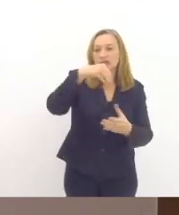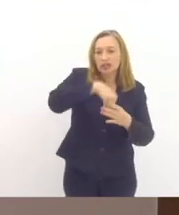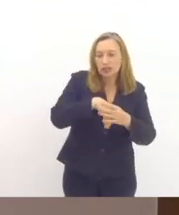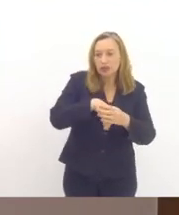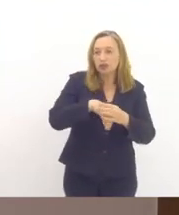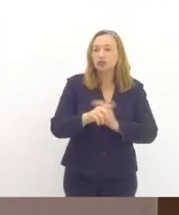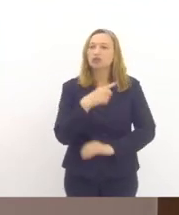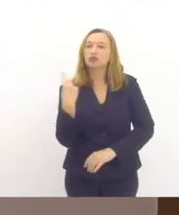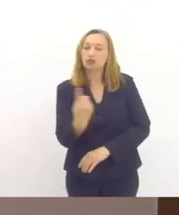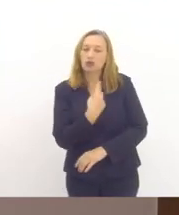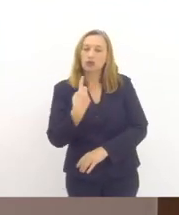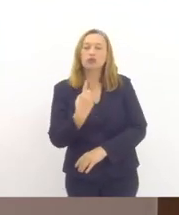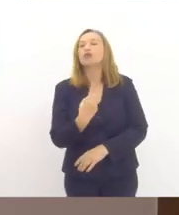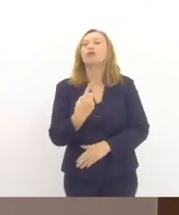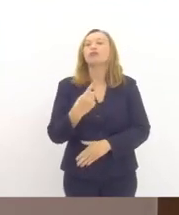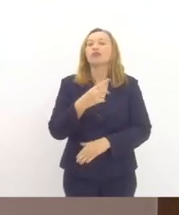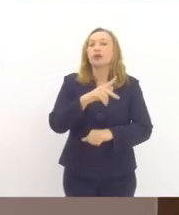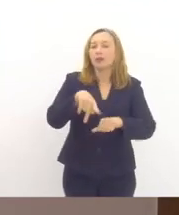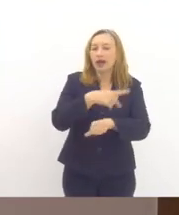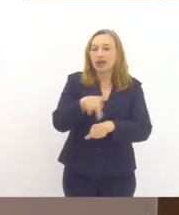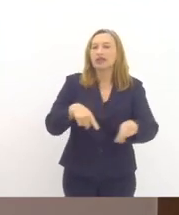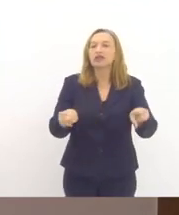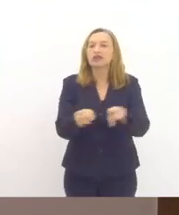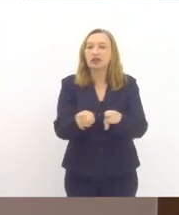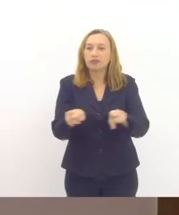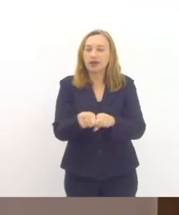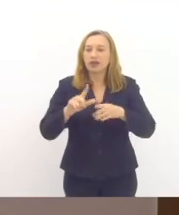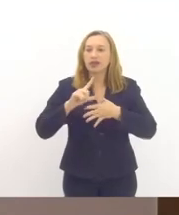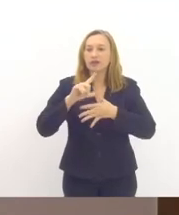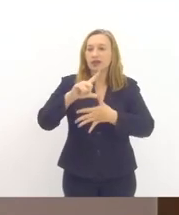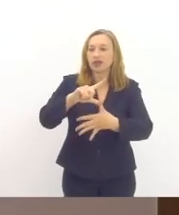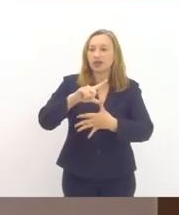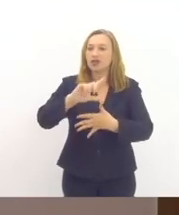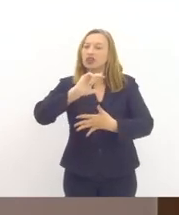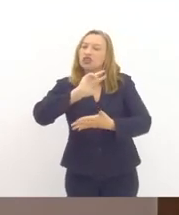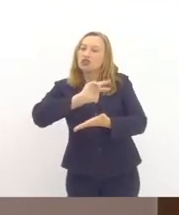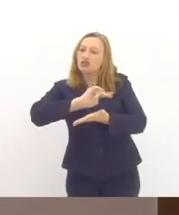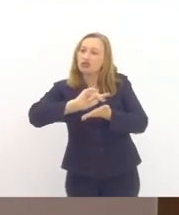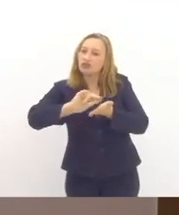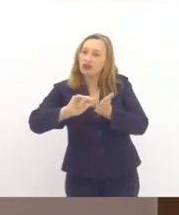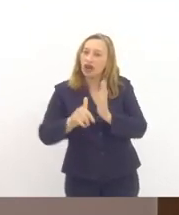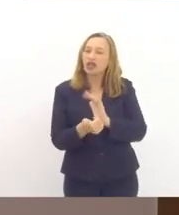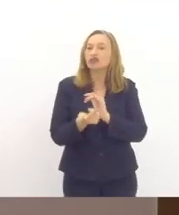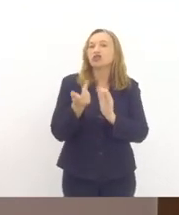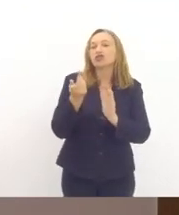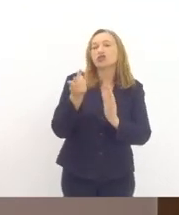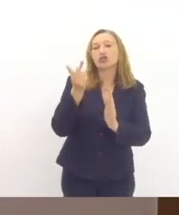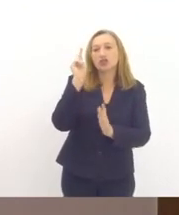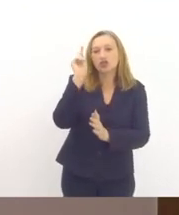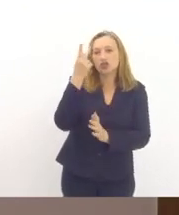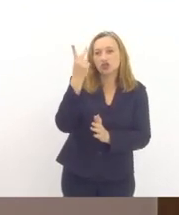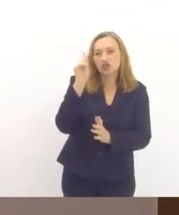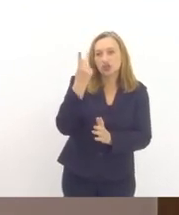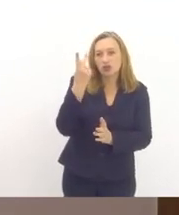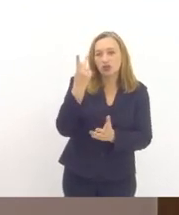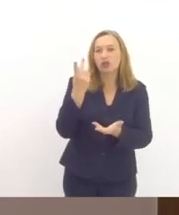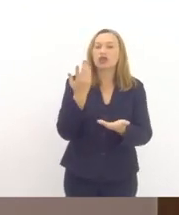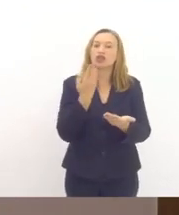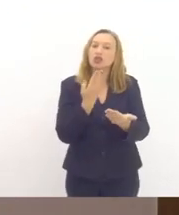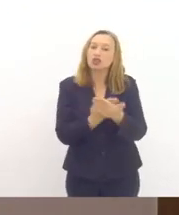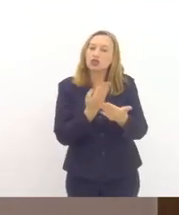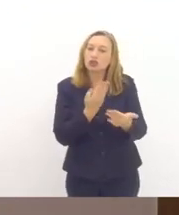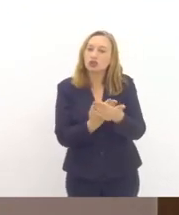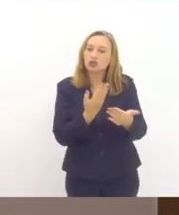América Latina, assim como vai citar diversos estudos teóricos na área do ensino de línguas